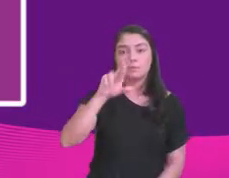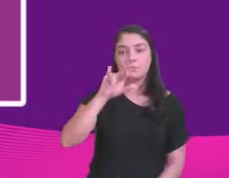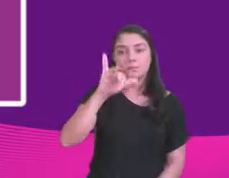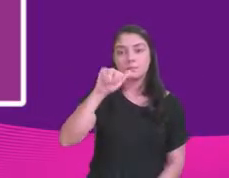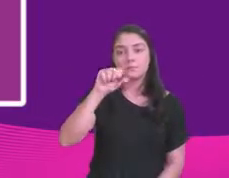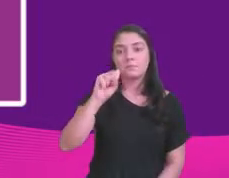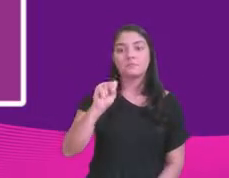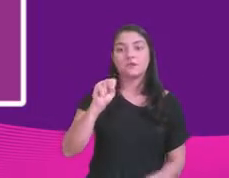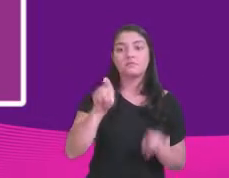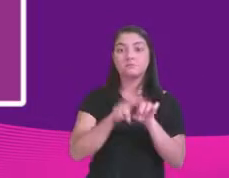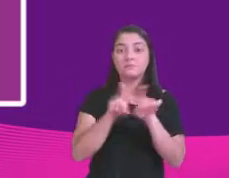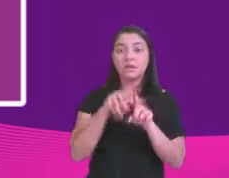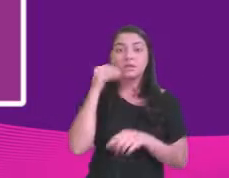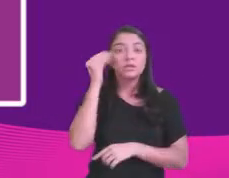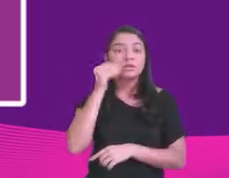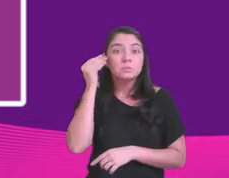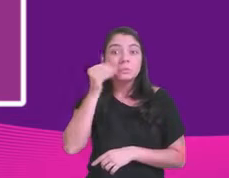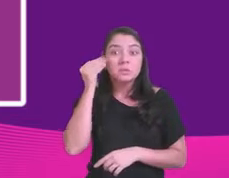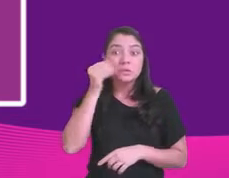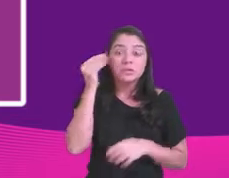maiores experiências em HIPEC,